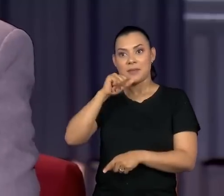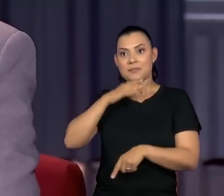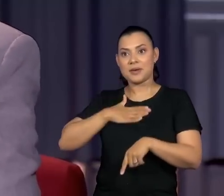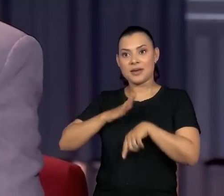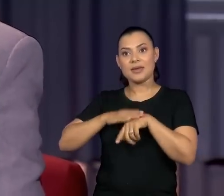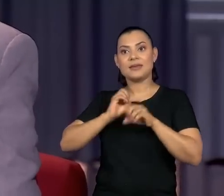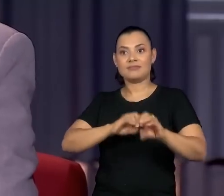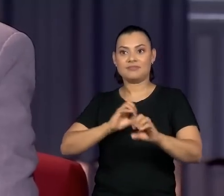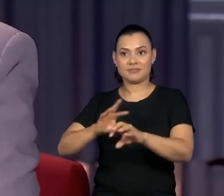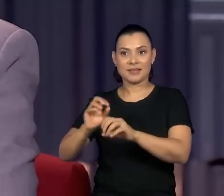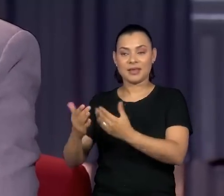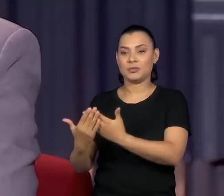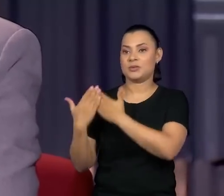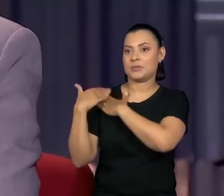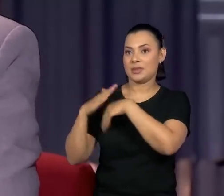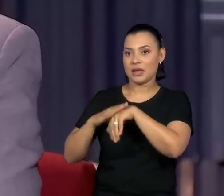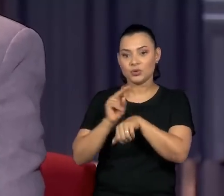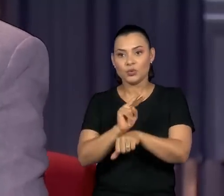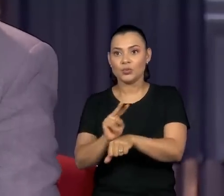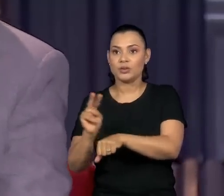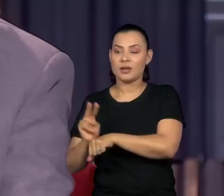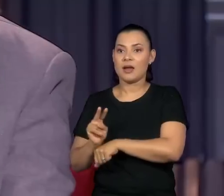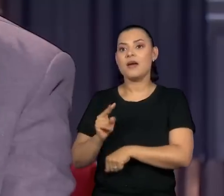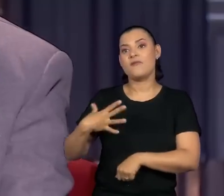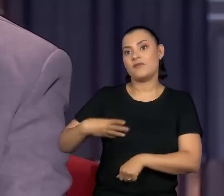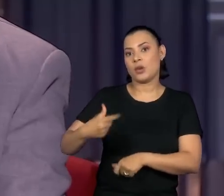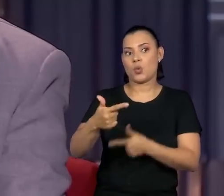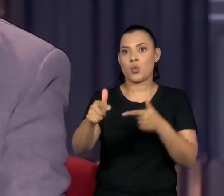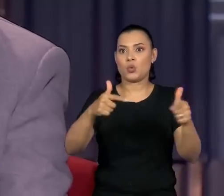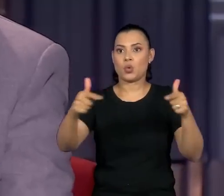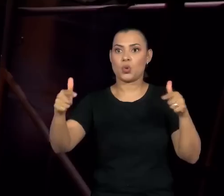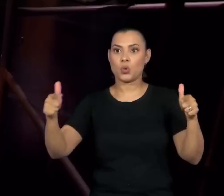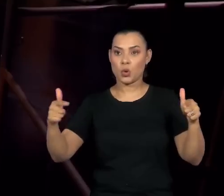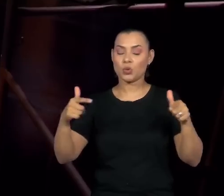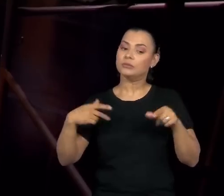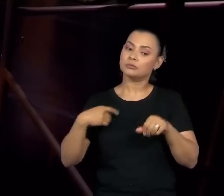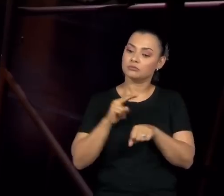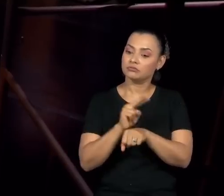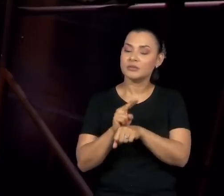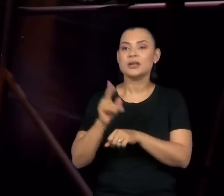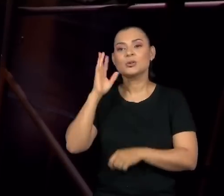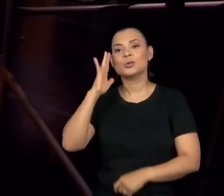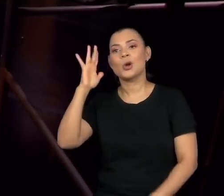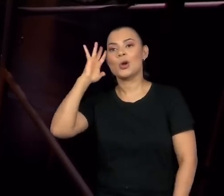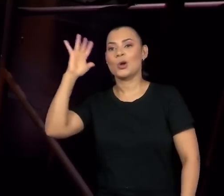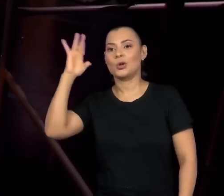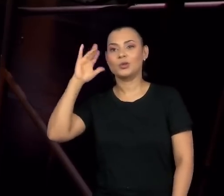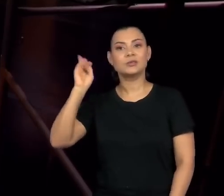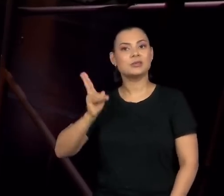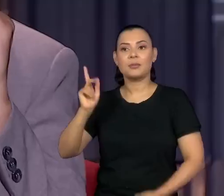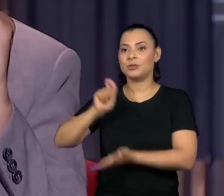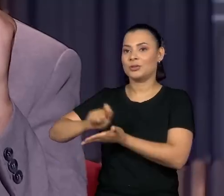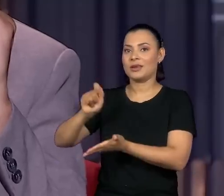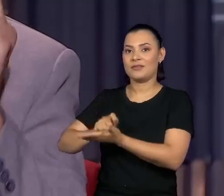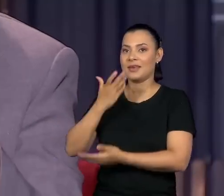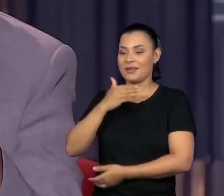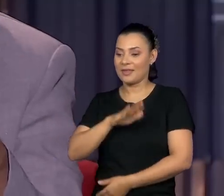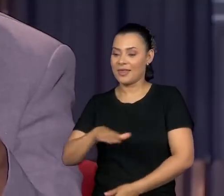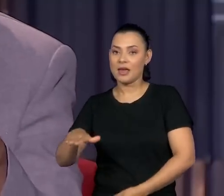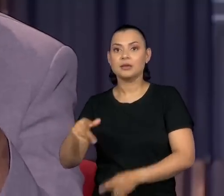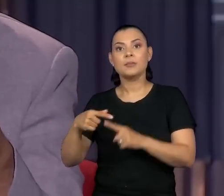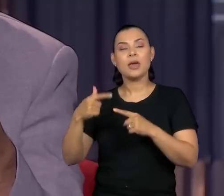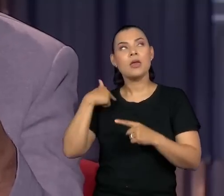educadora, essa responsabilidade de educar os filhos das outras pessoas e os filhos dela. Cheio de sonhos, escrevia desde criança sobre as